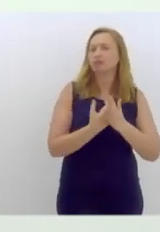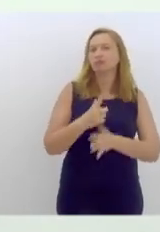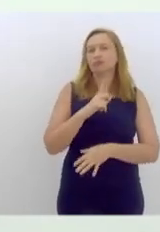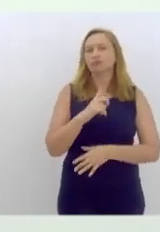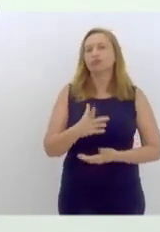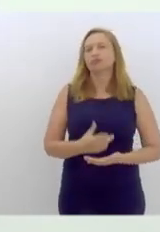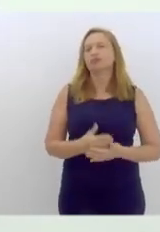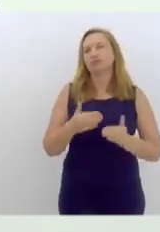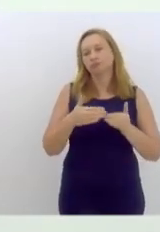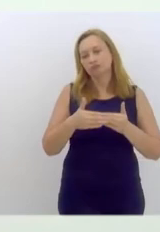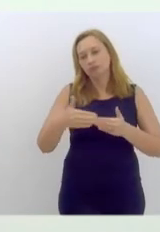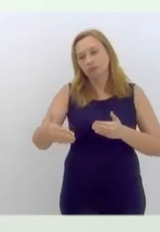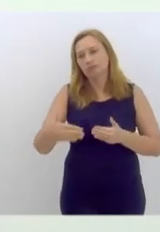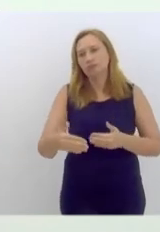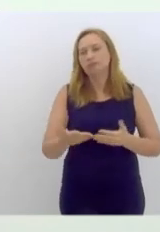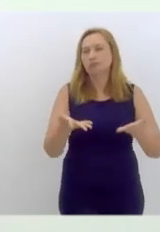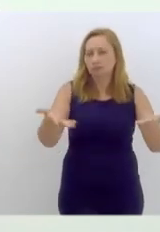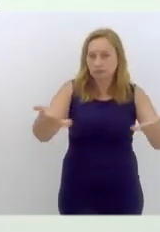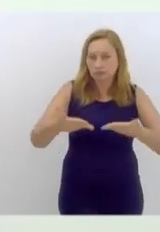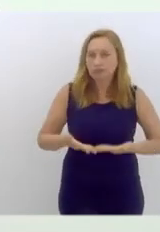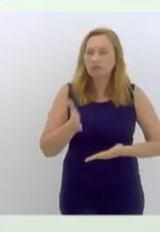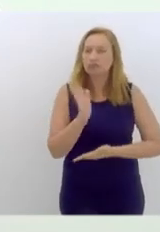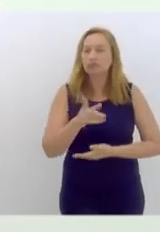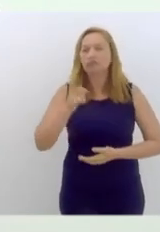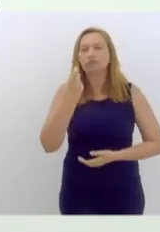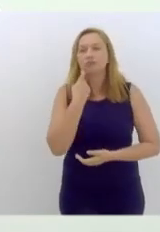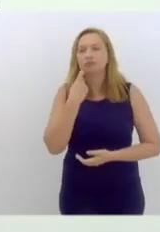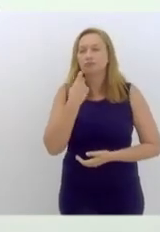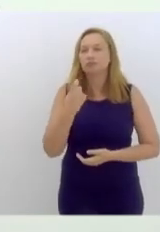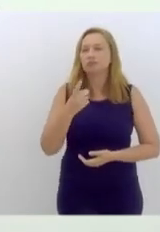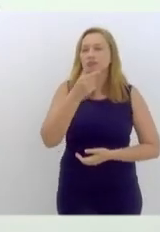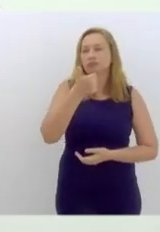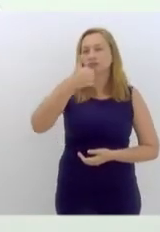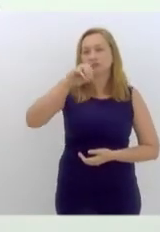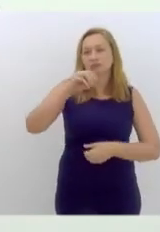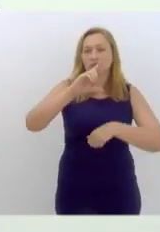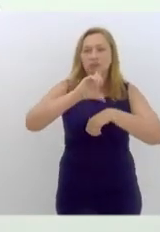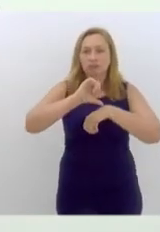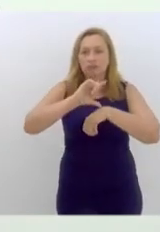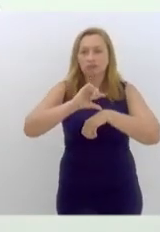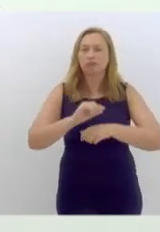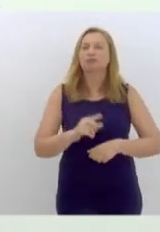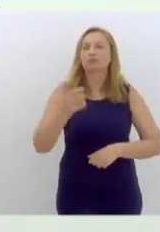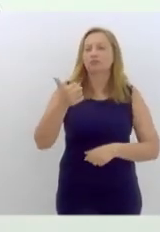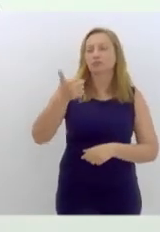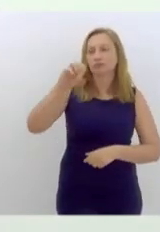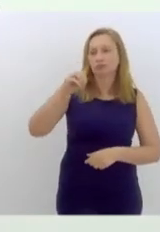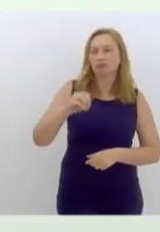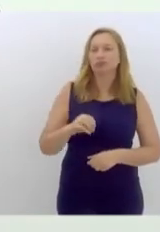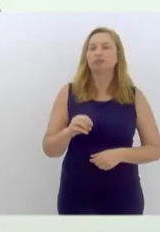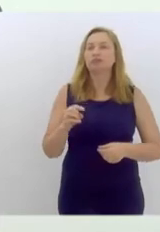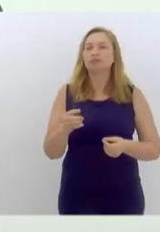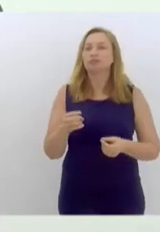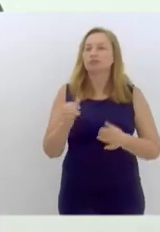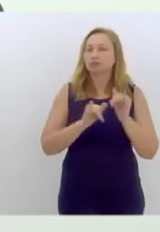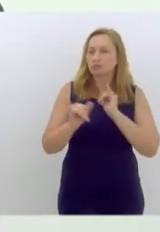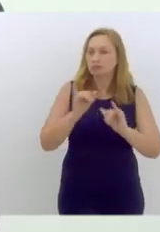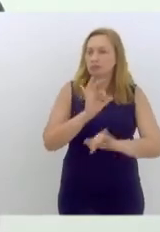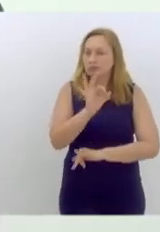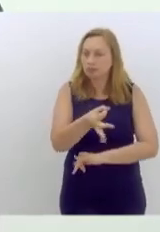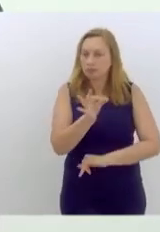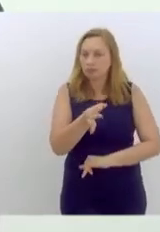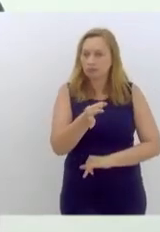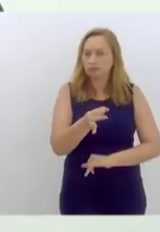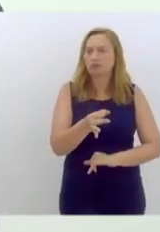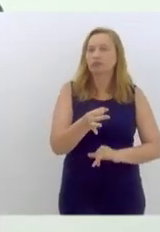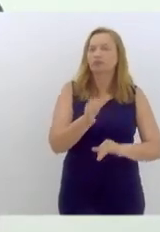Está estendido o convite já para a próxima sexta-feira, às 10 da manhã. Nós vamos informar o horário. Então, né,